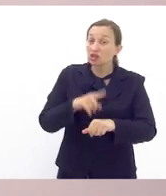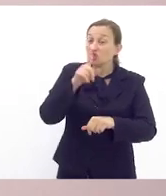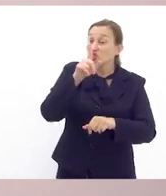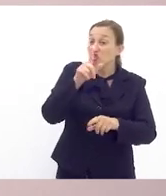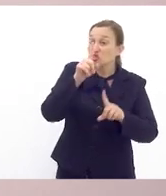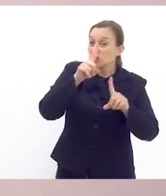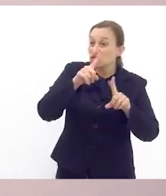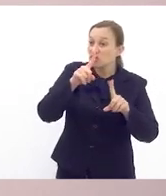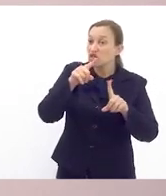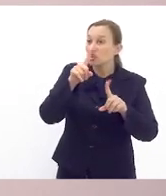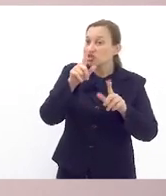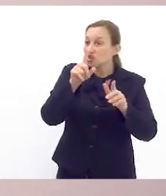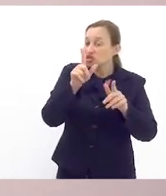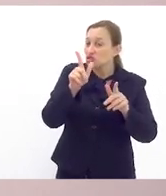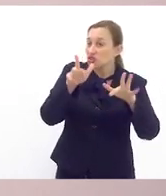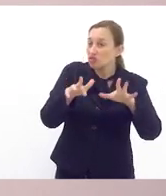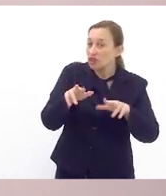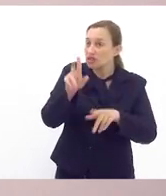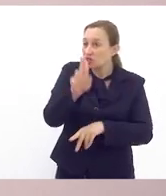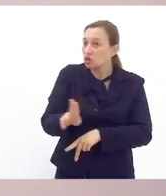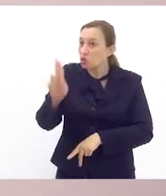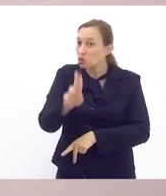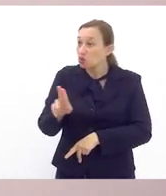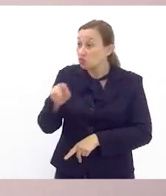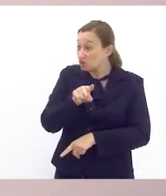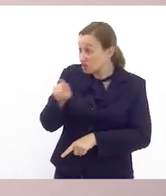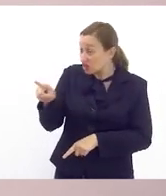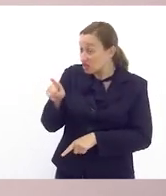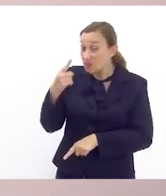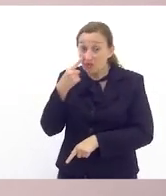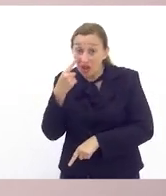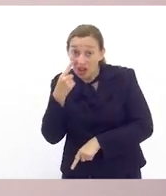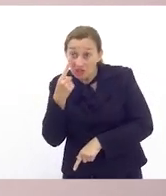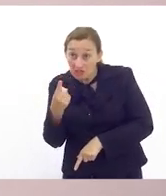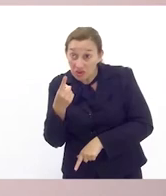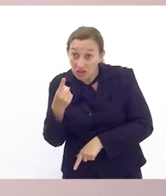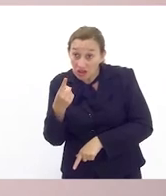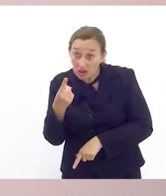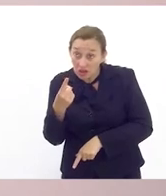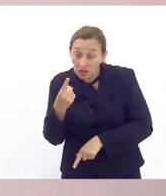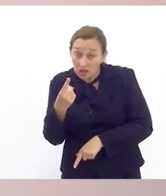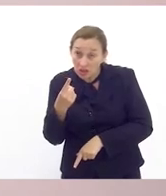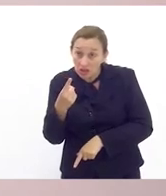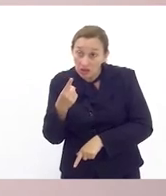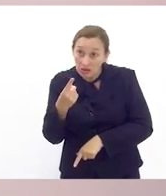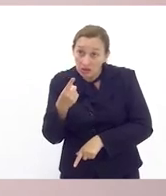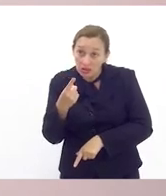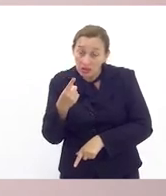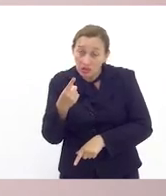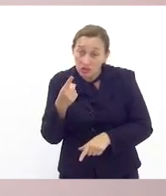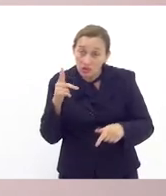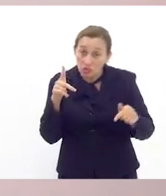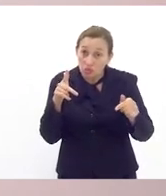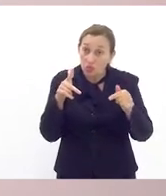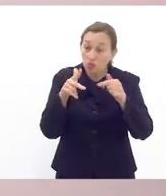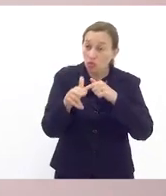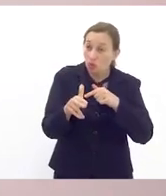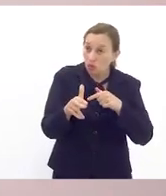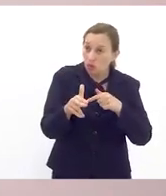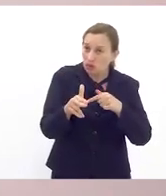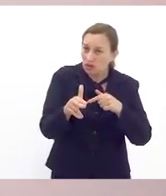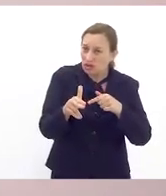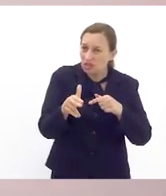consumo vocês vão lá e verificam aplicam o termo de ocorrência de extensão na